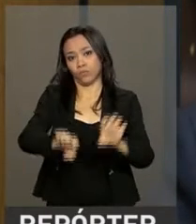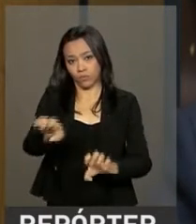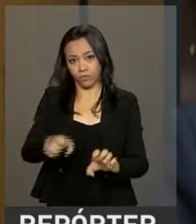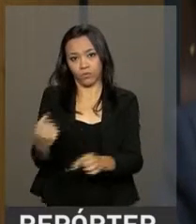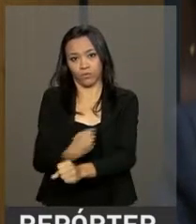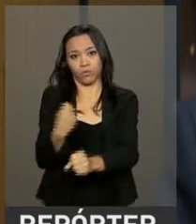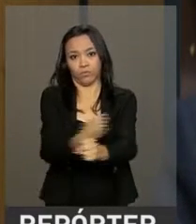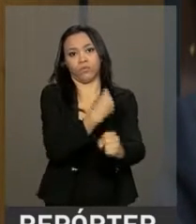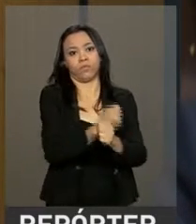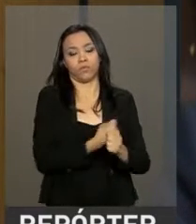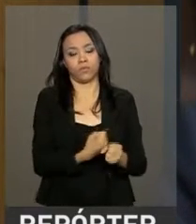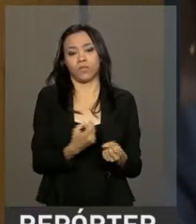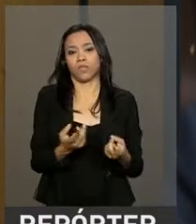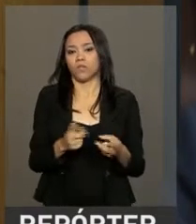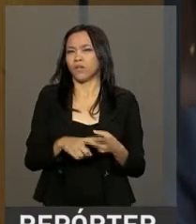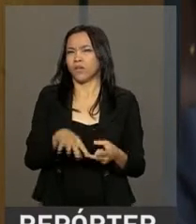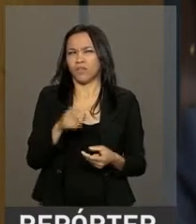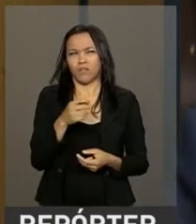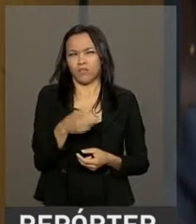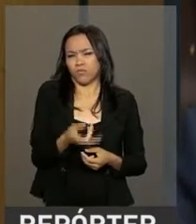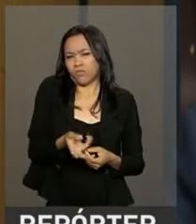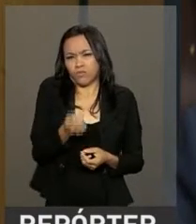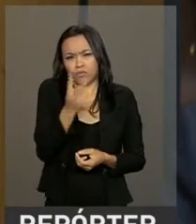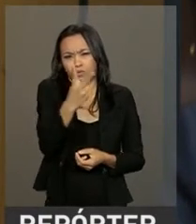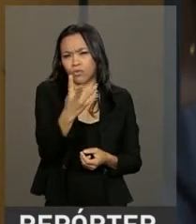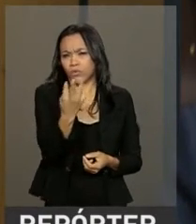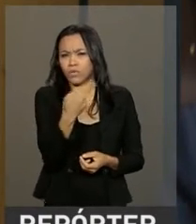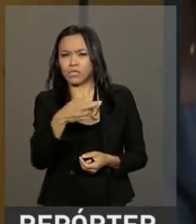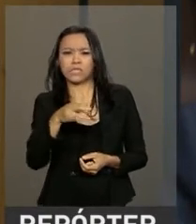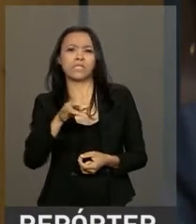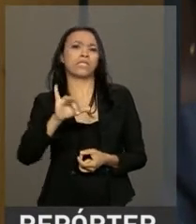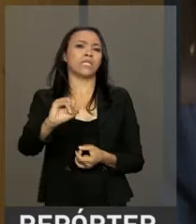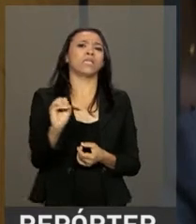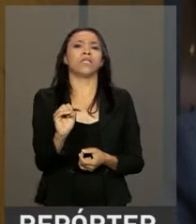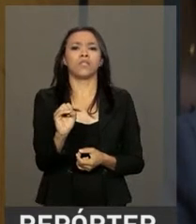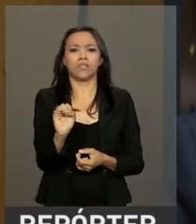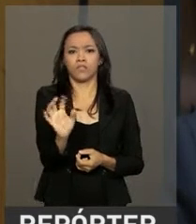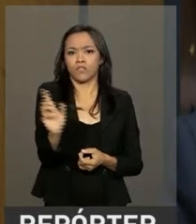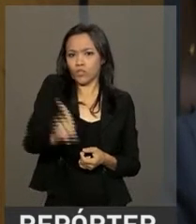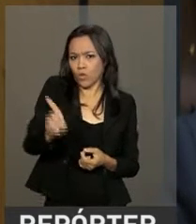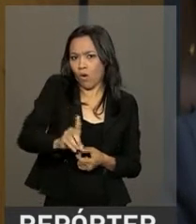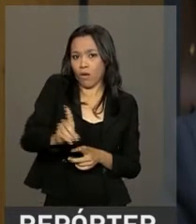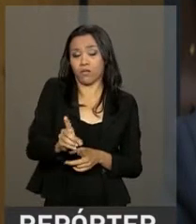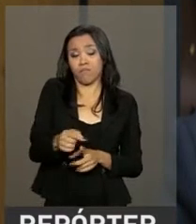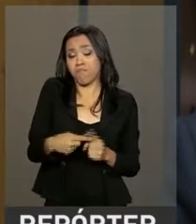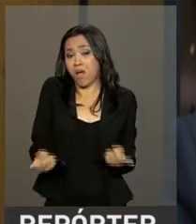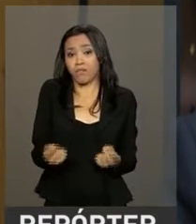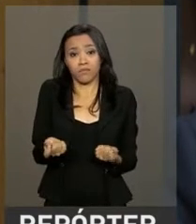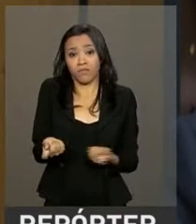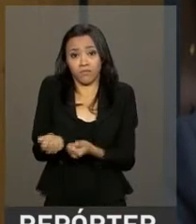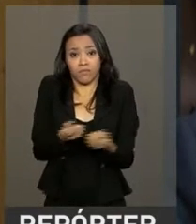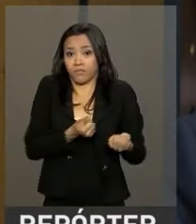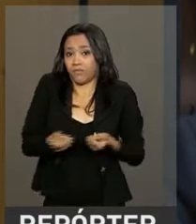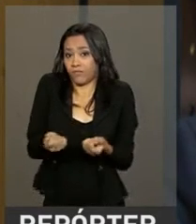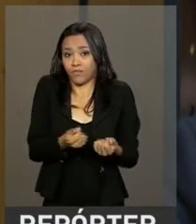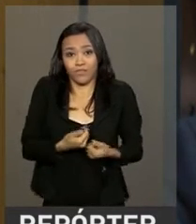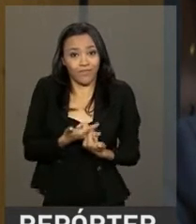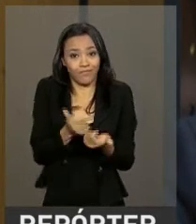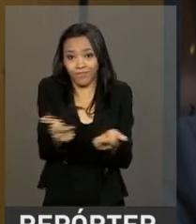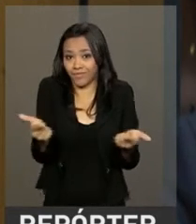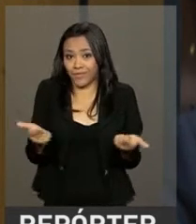alguma coisa da hora de 2 trilhões de dólares ano e não há recursos suficientes nos organismos multilaterais